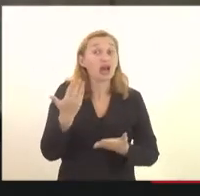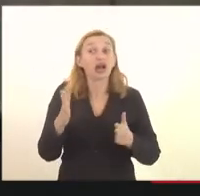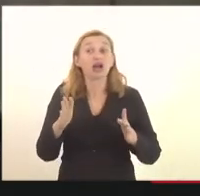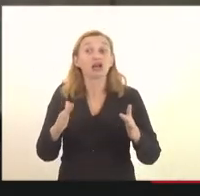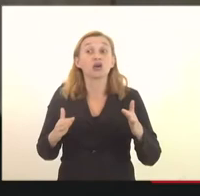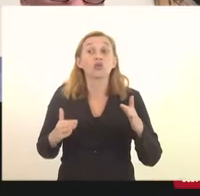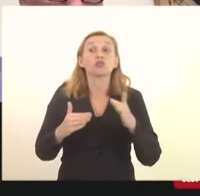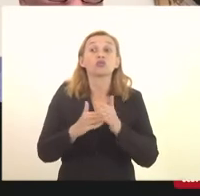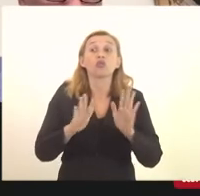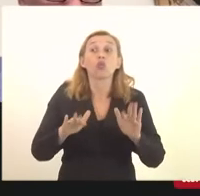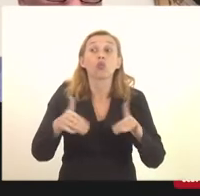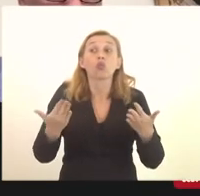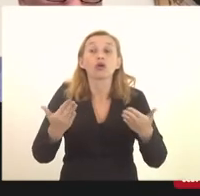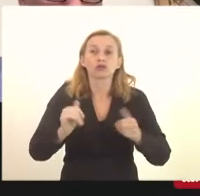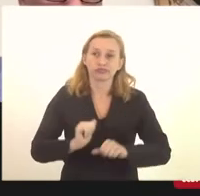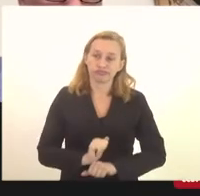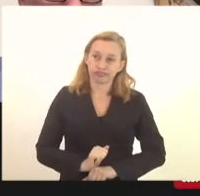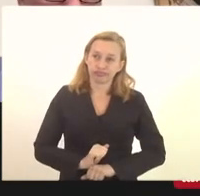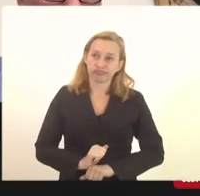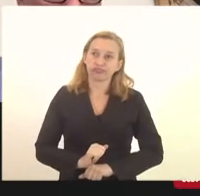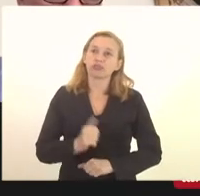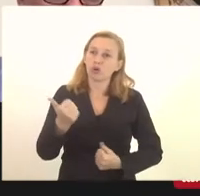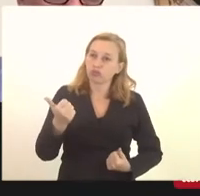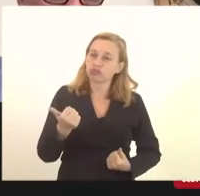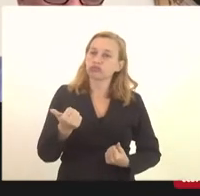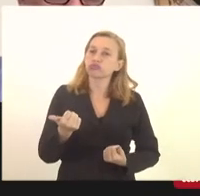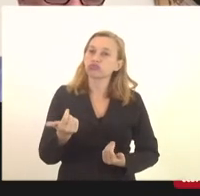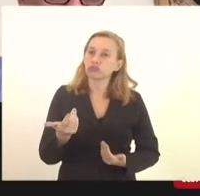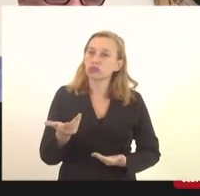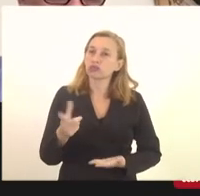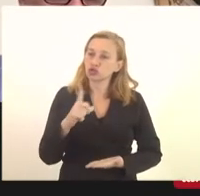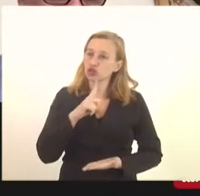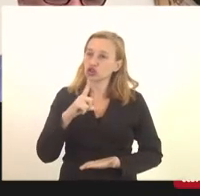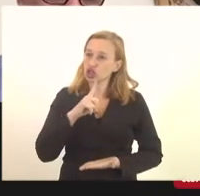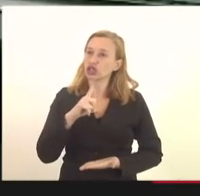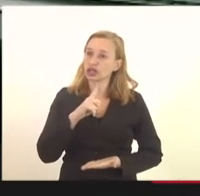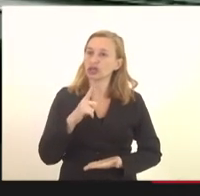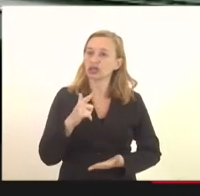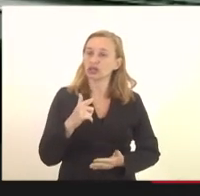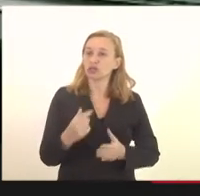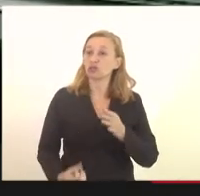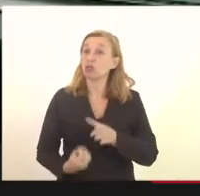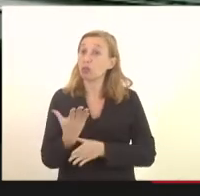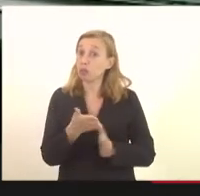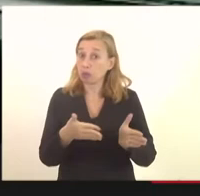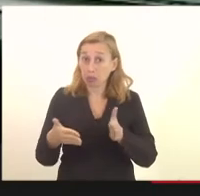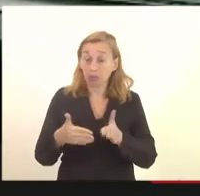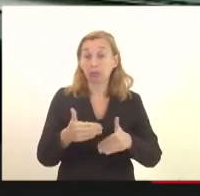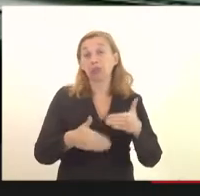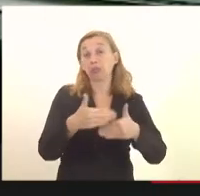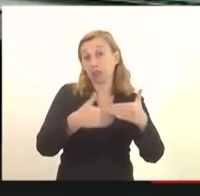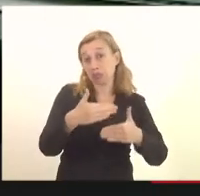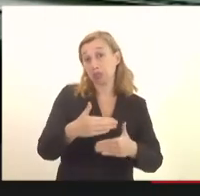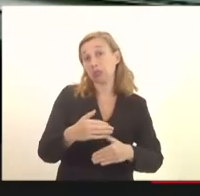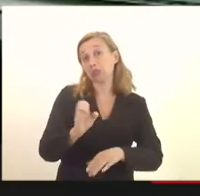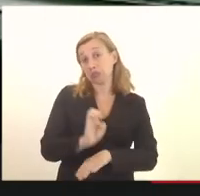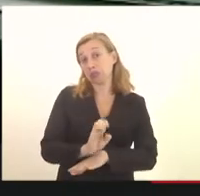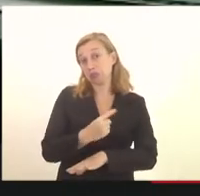quando nós vamos contar com o Albacora Leste no processo produtivo do nosso